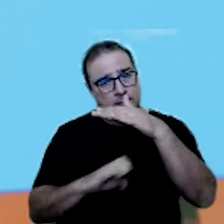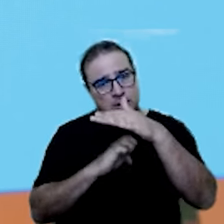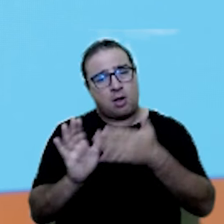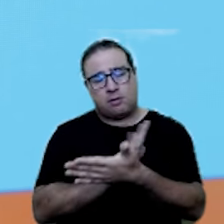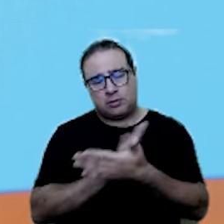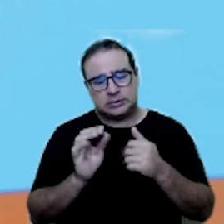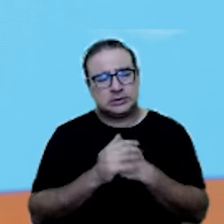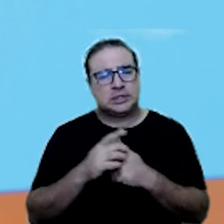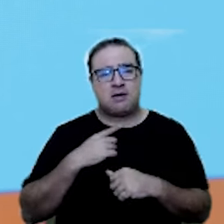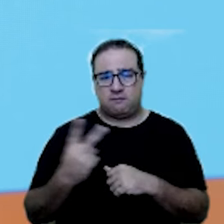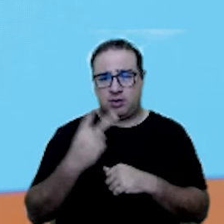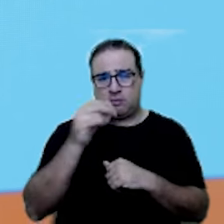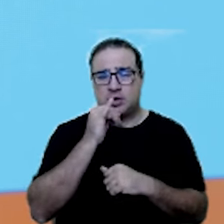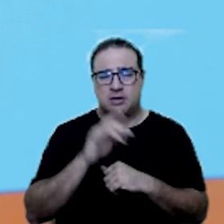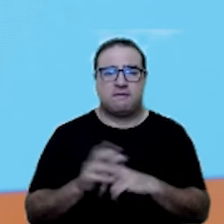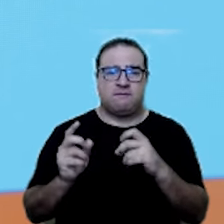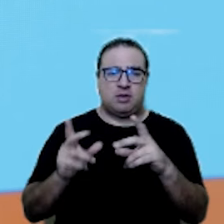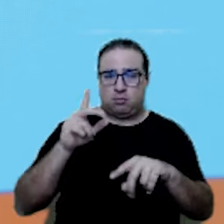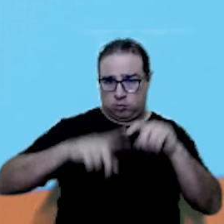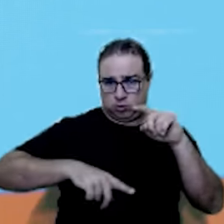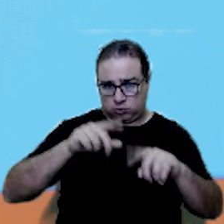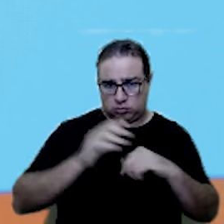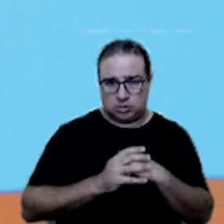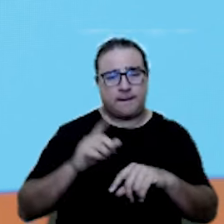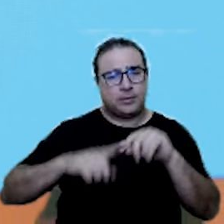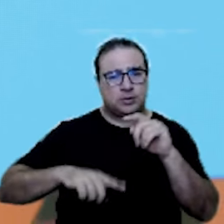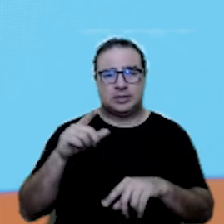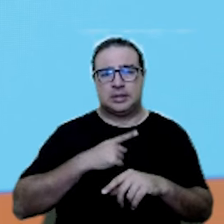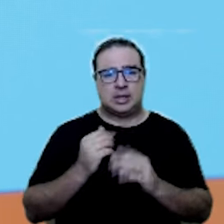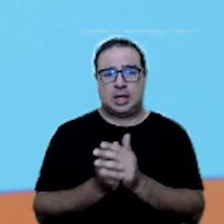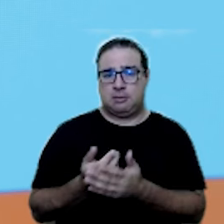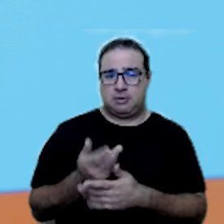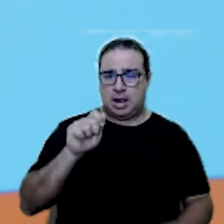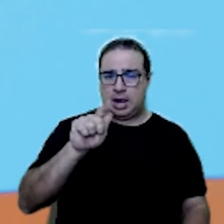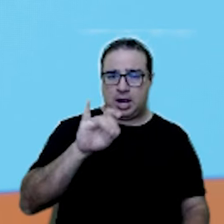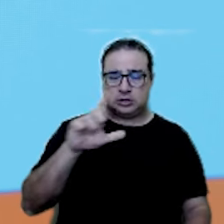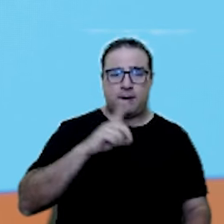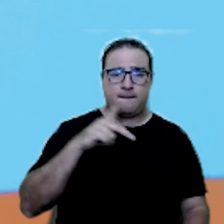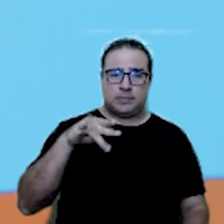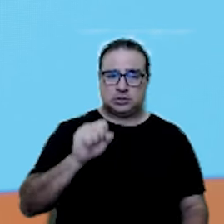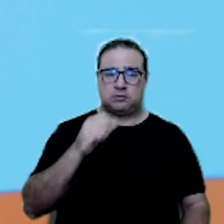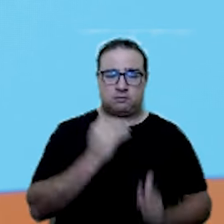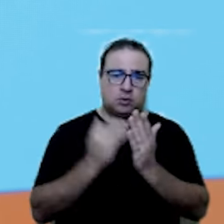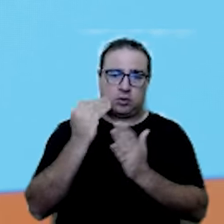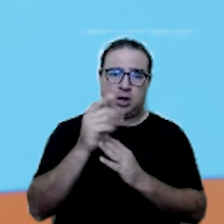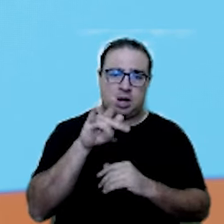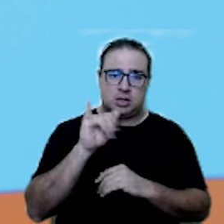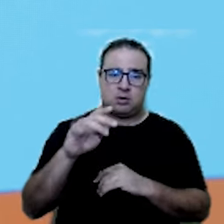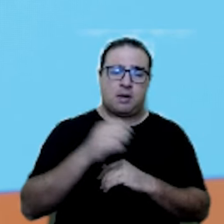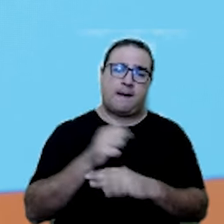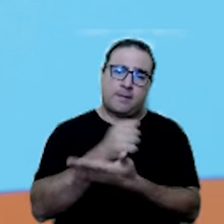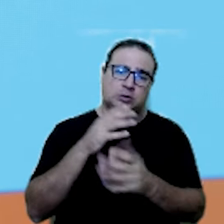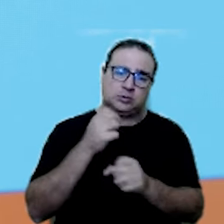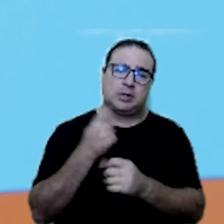de empresa Às vezes o valor por exemplo se eu vendo um produto E esse produto teve um ágil o pisic Confins vai em cima desse valor de ágil